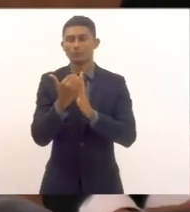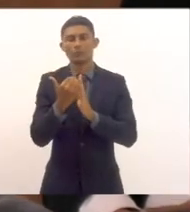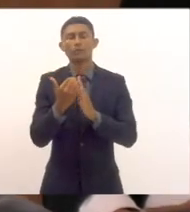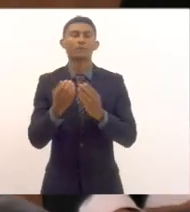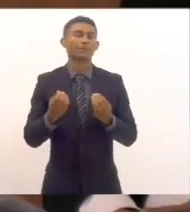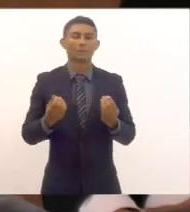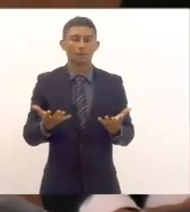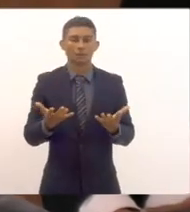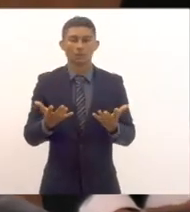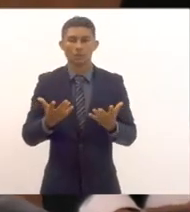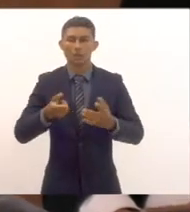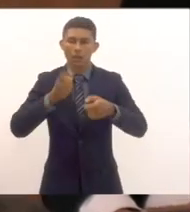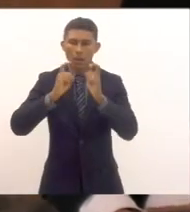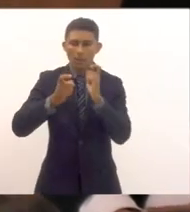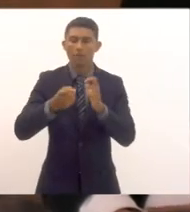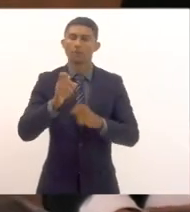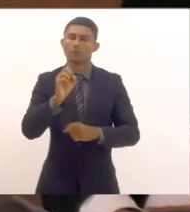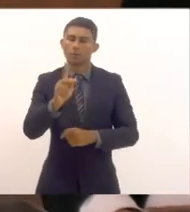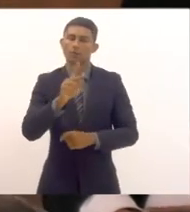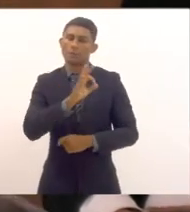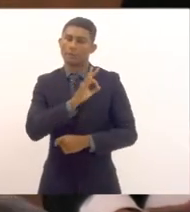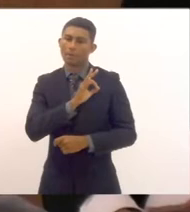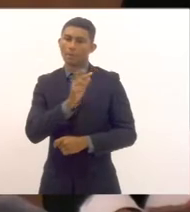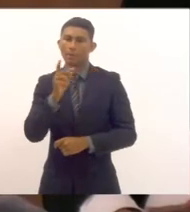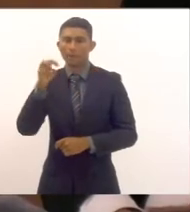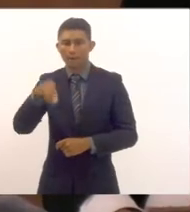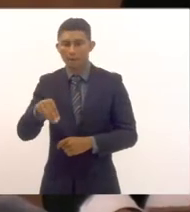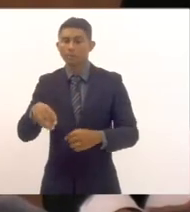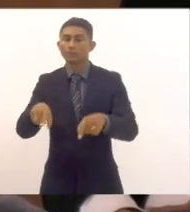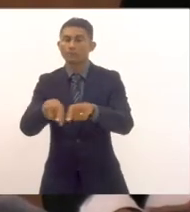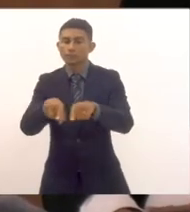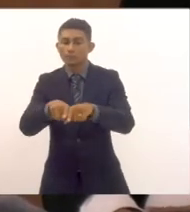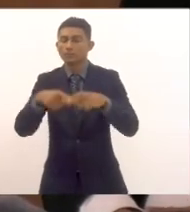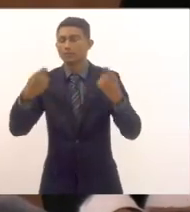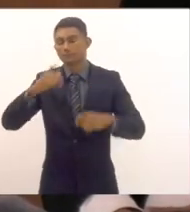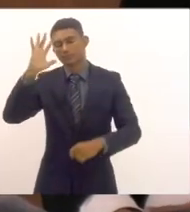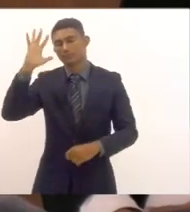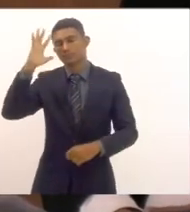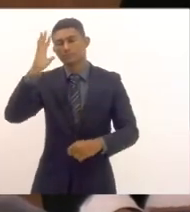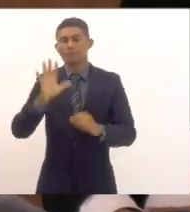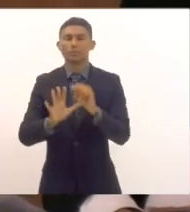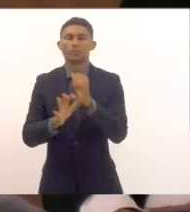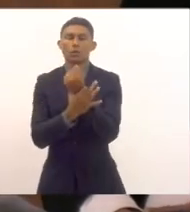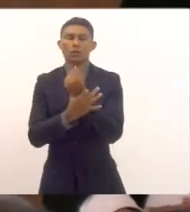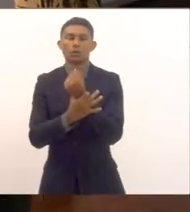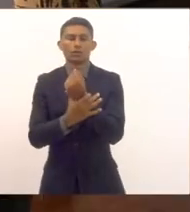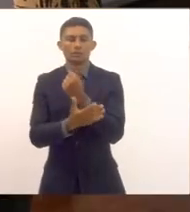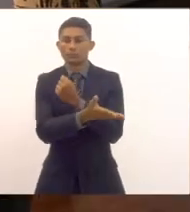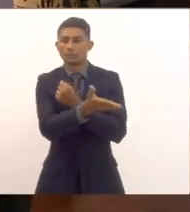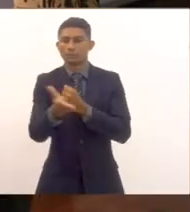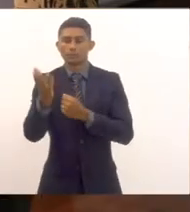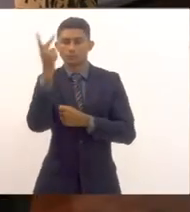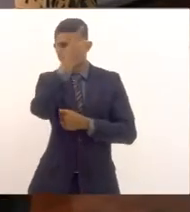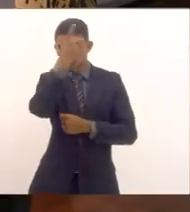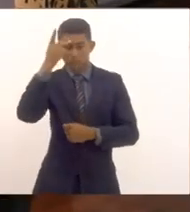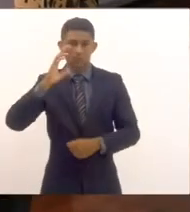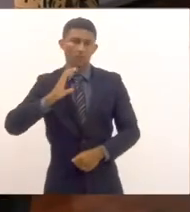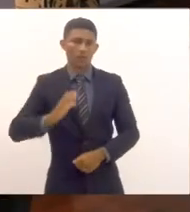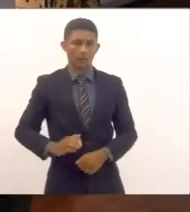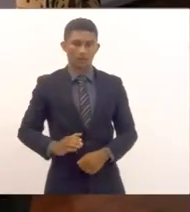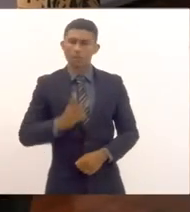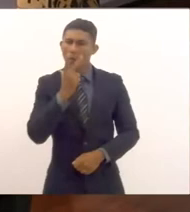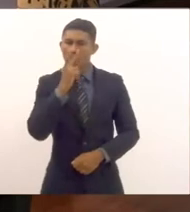é da polícia militar e precisa a gente precisa pensar e segurança cidadã e foi o debate que infelizmente não foi